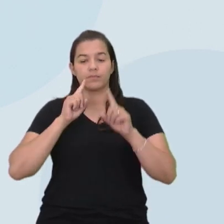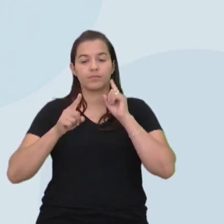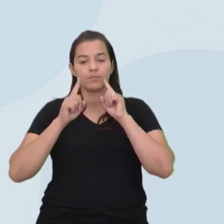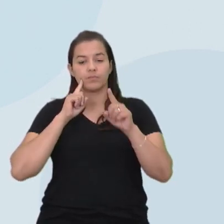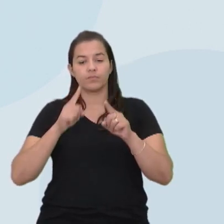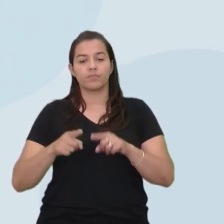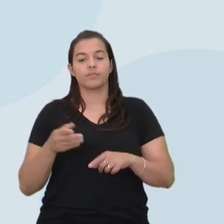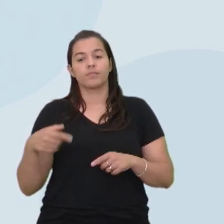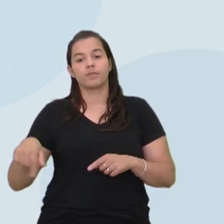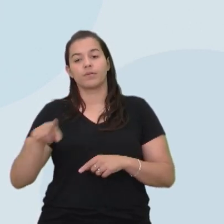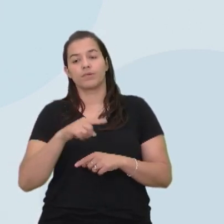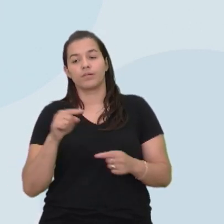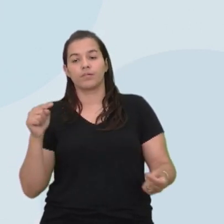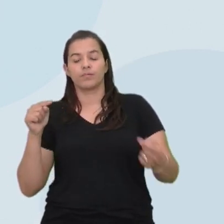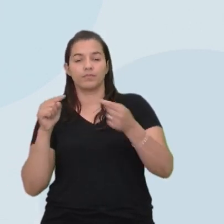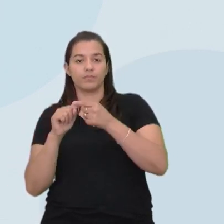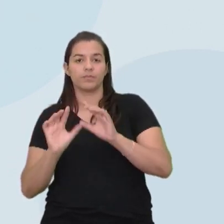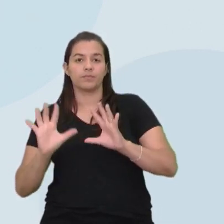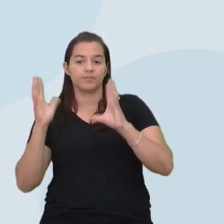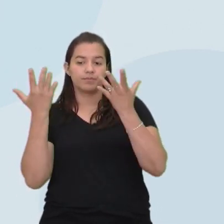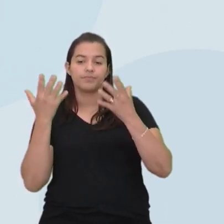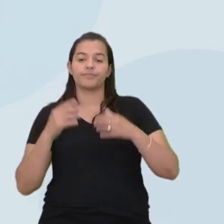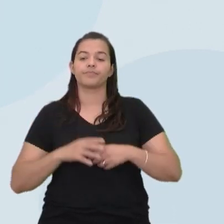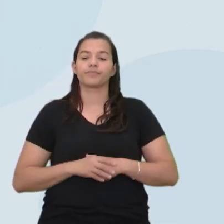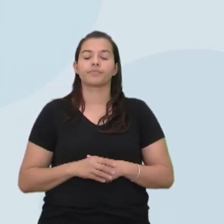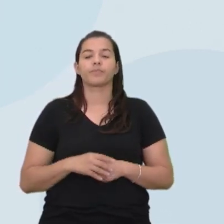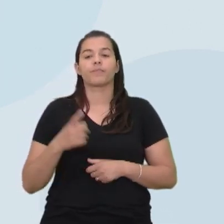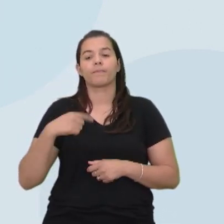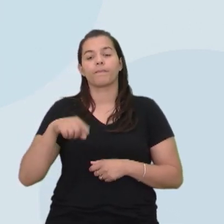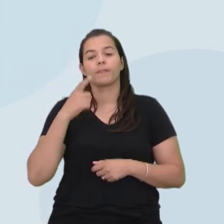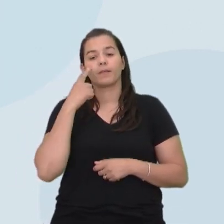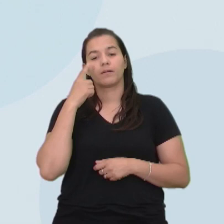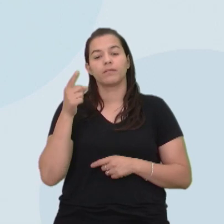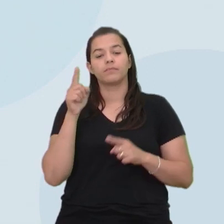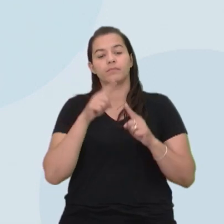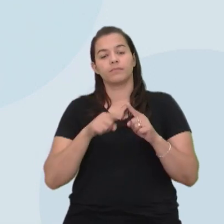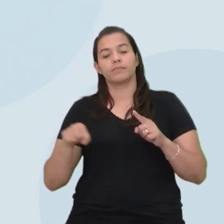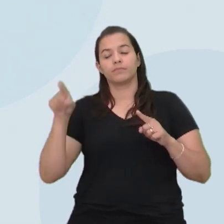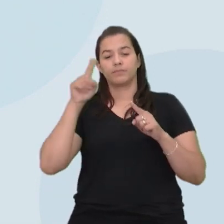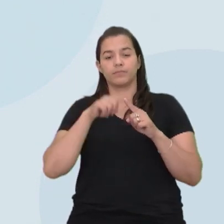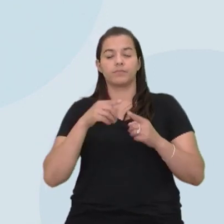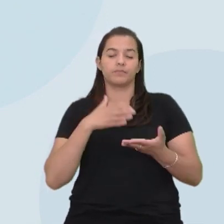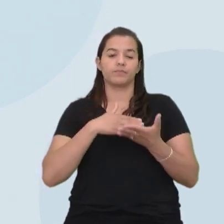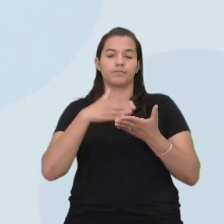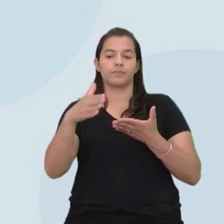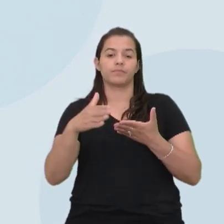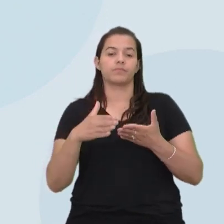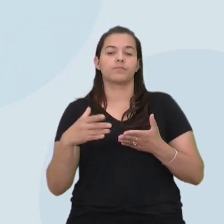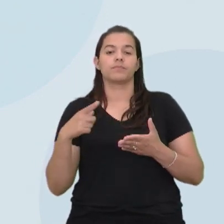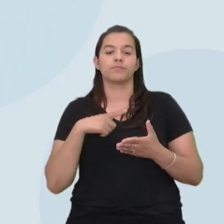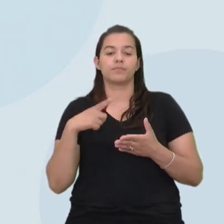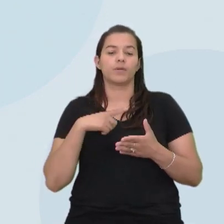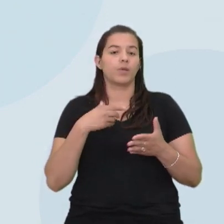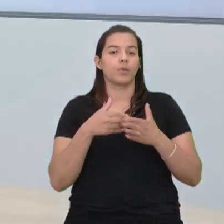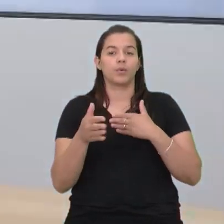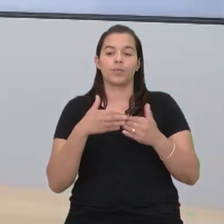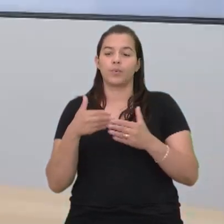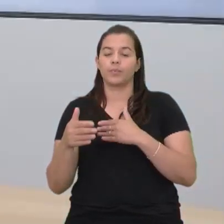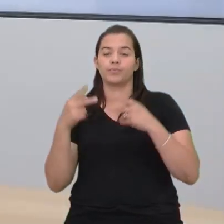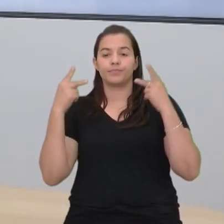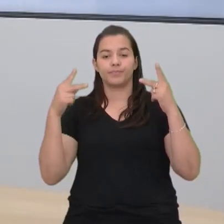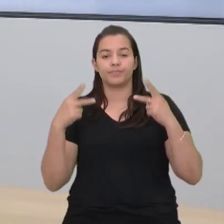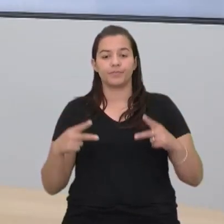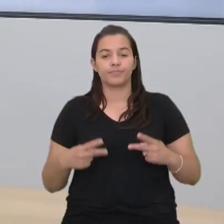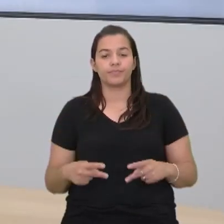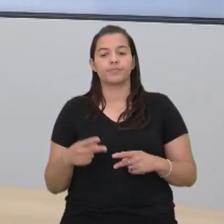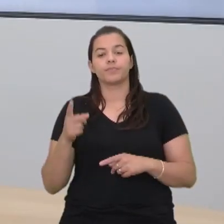com eventos. Normalmente, a gente pega um desses que tem redondinho para começar qualquer programação, porque é